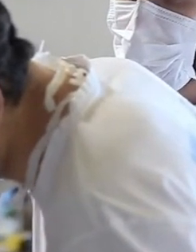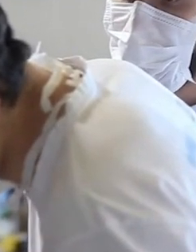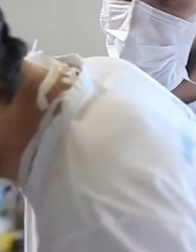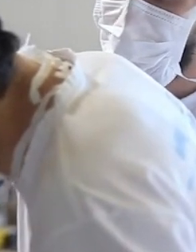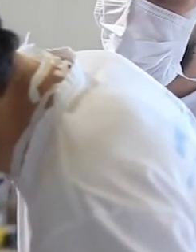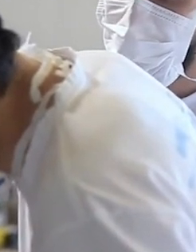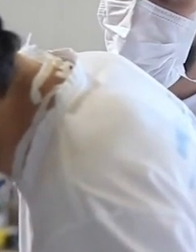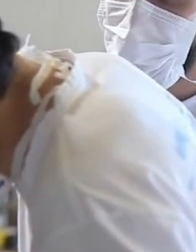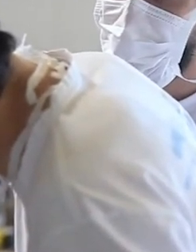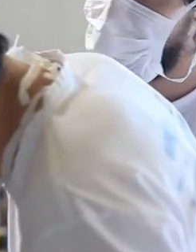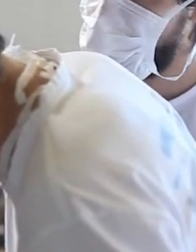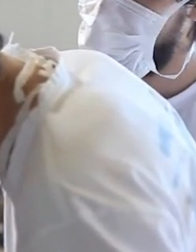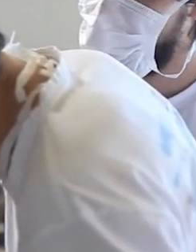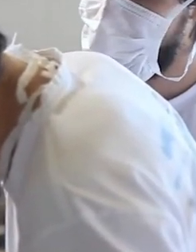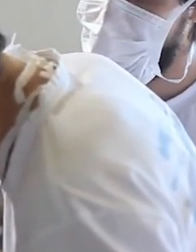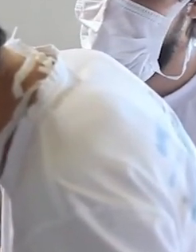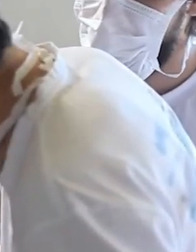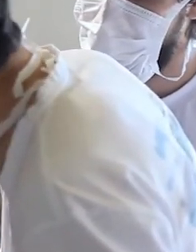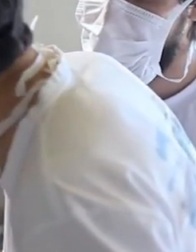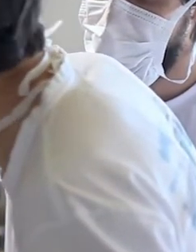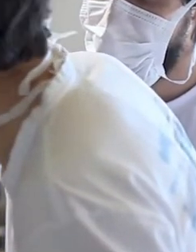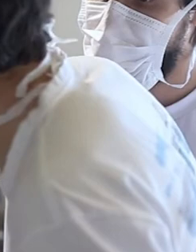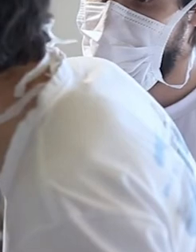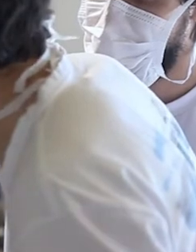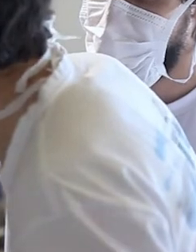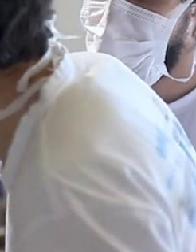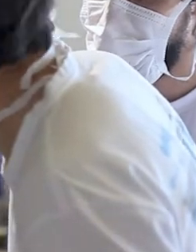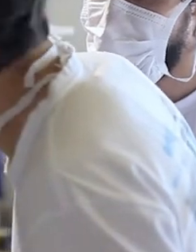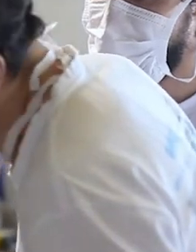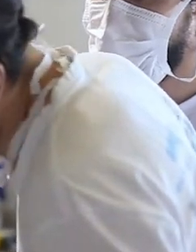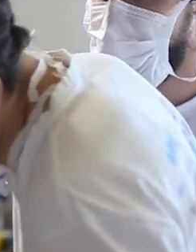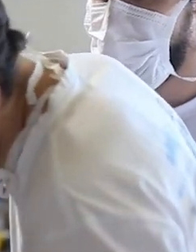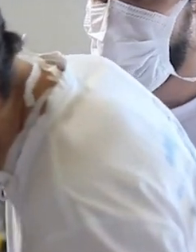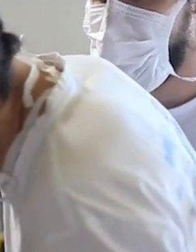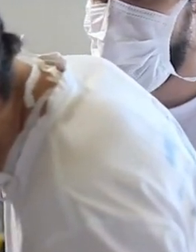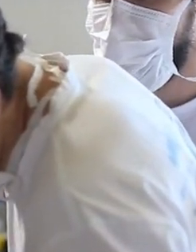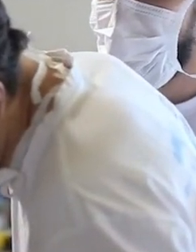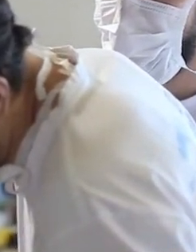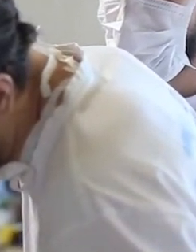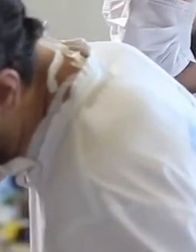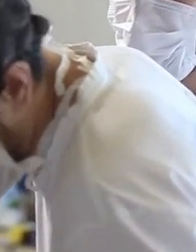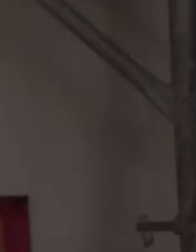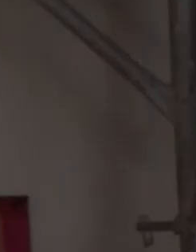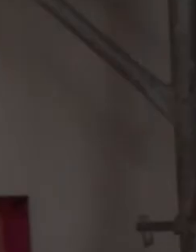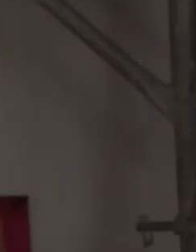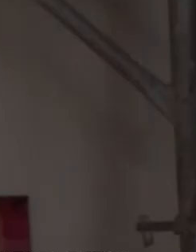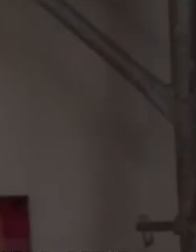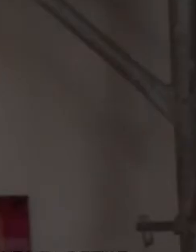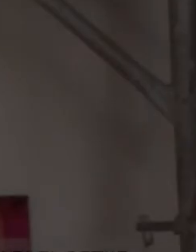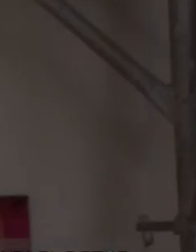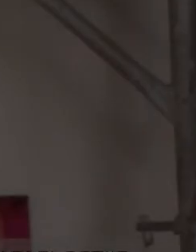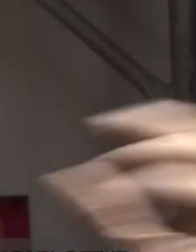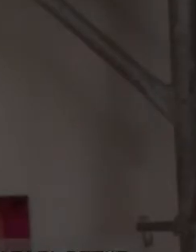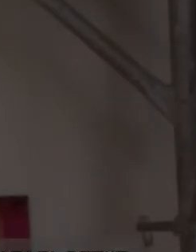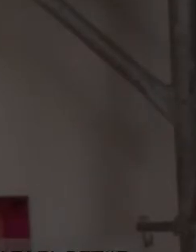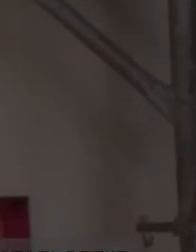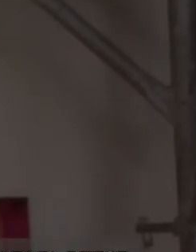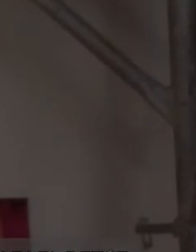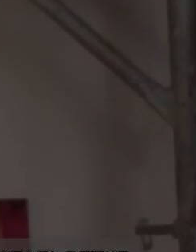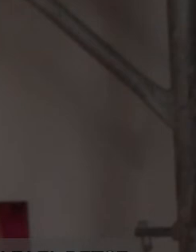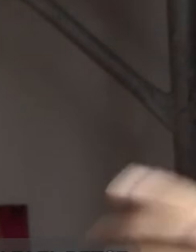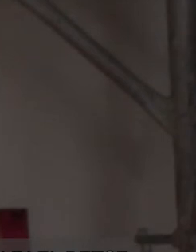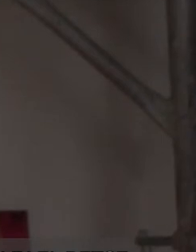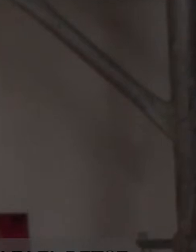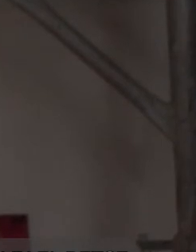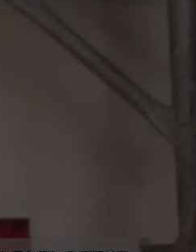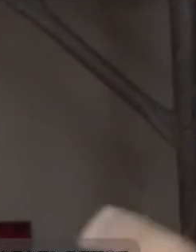forte para que ele venha. No curso a gente teve desde aulas de alvenaria, uma aula mais voltada para a parte realmente